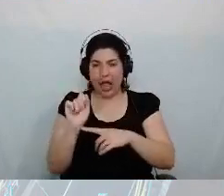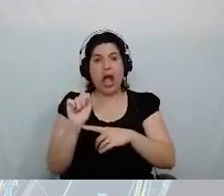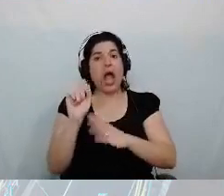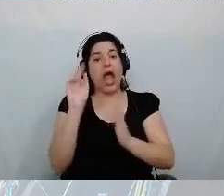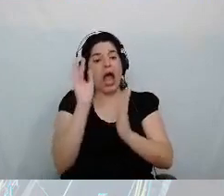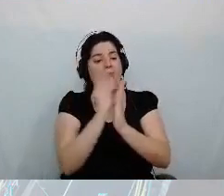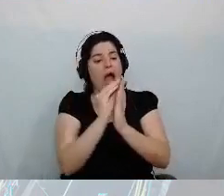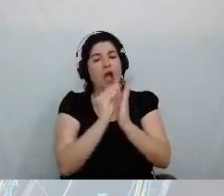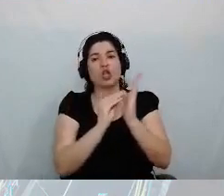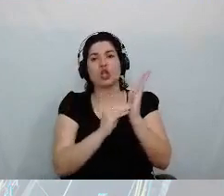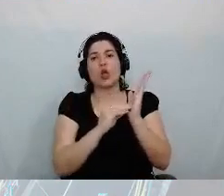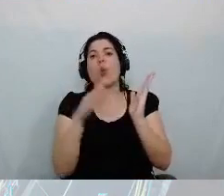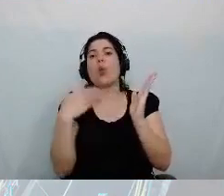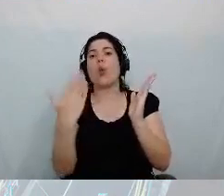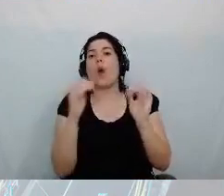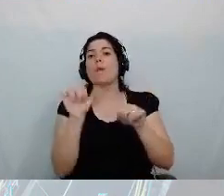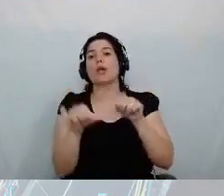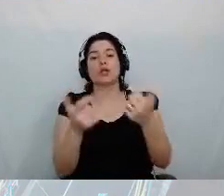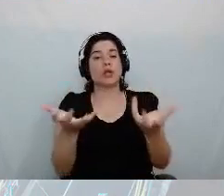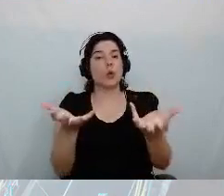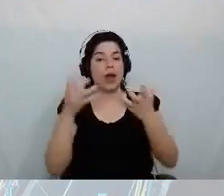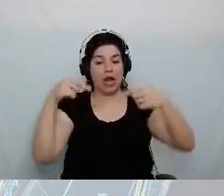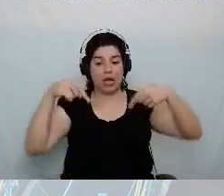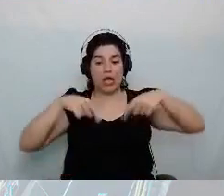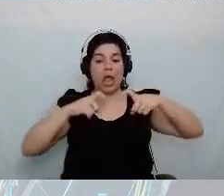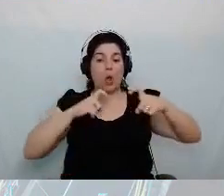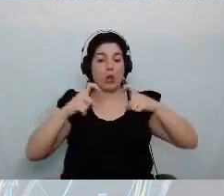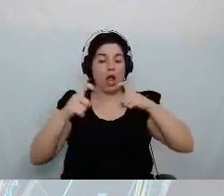a transformação que eu quero nessa reunião.